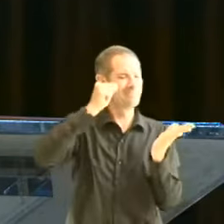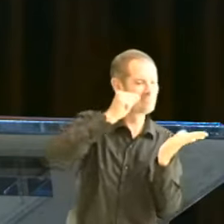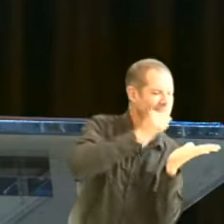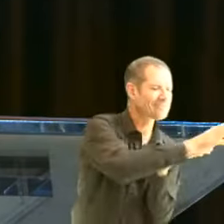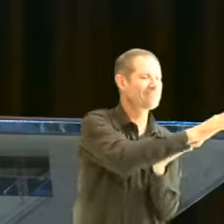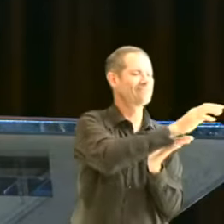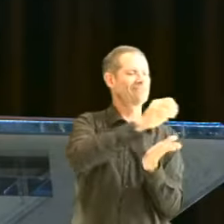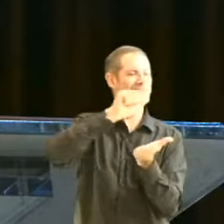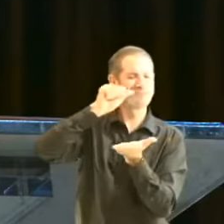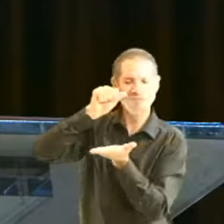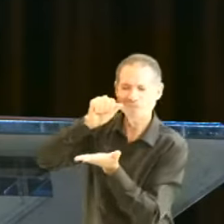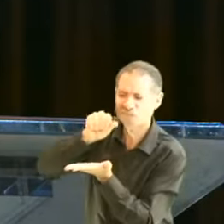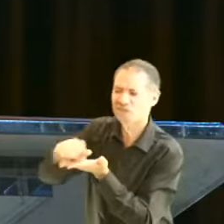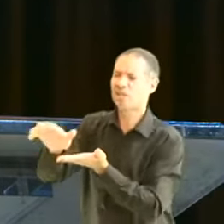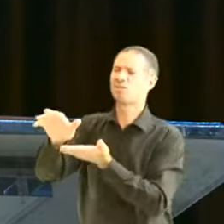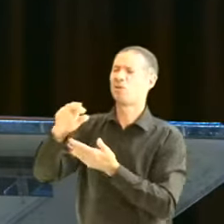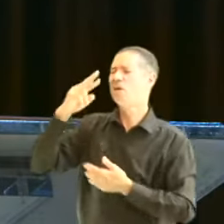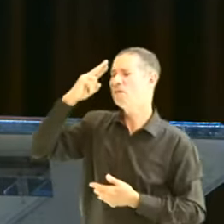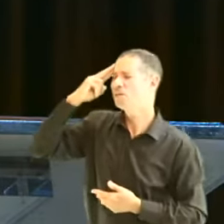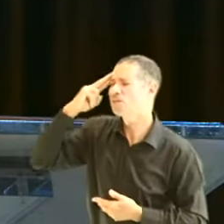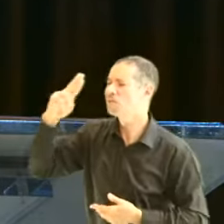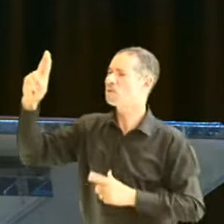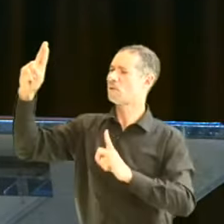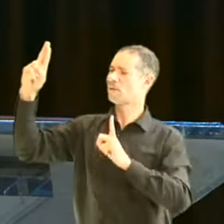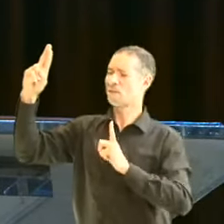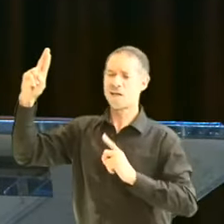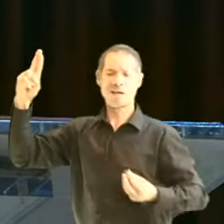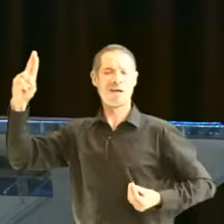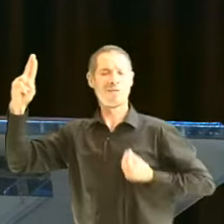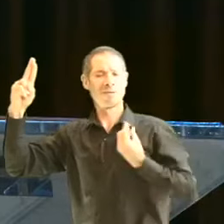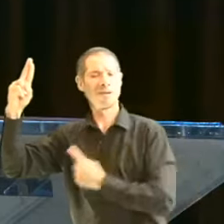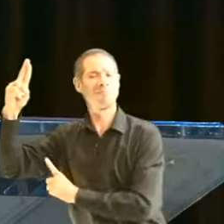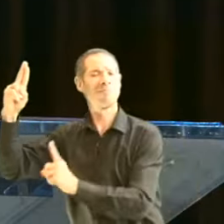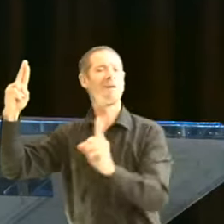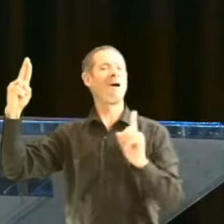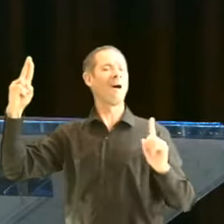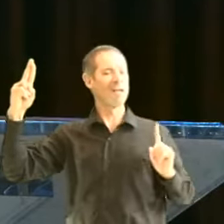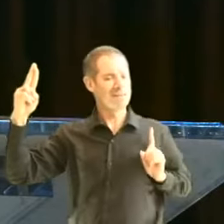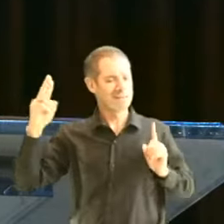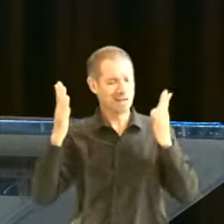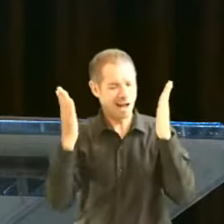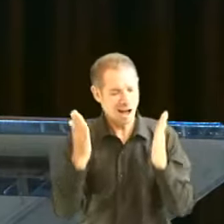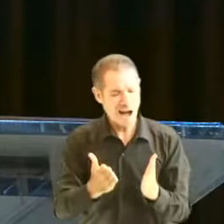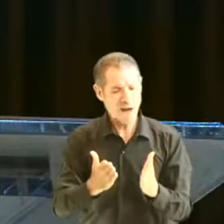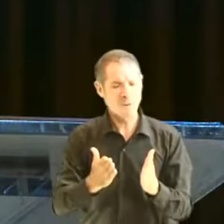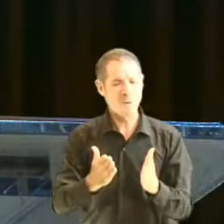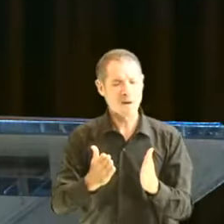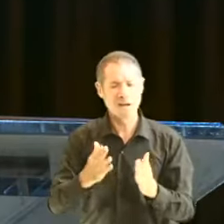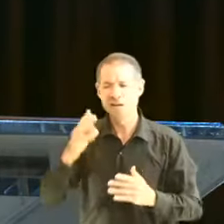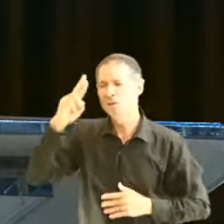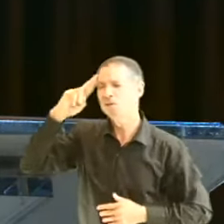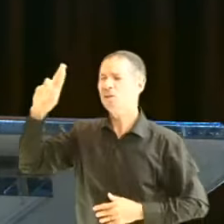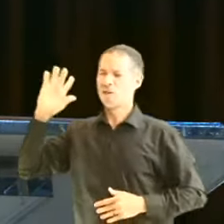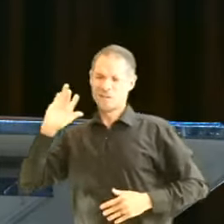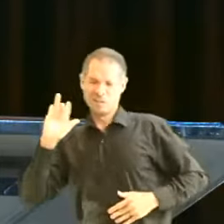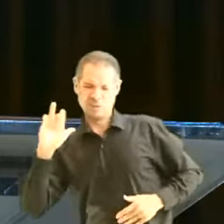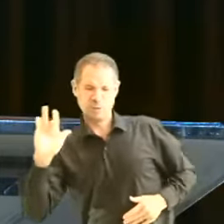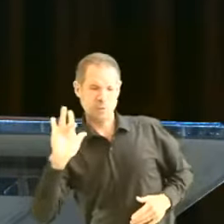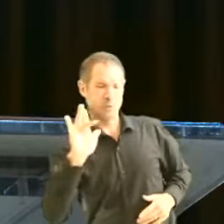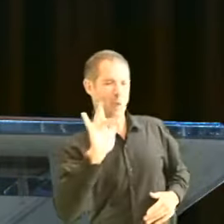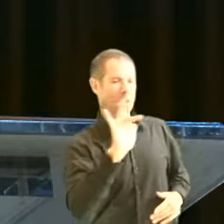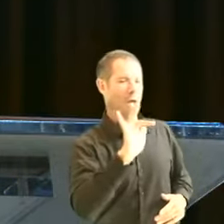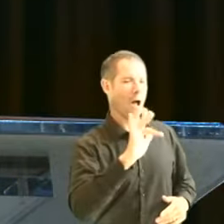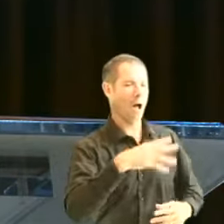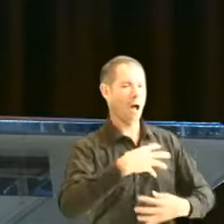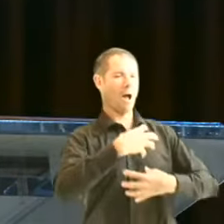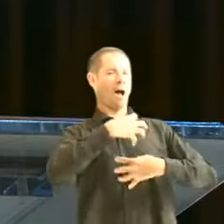fugido daquilo que o Senhor tem para a vida deles, que agora tu te tornes irresistível